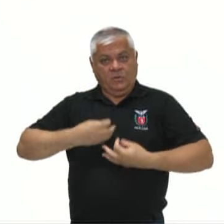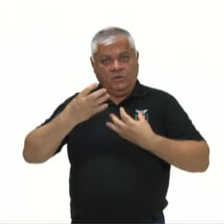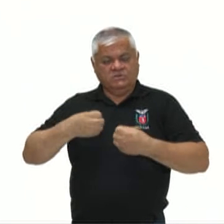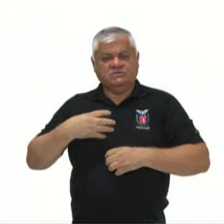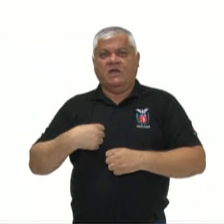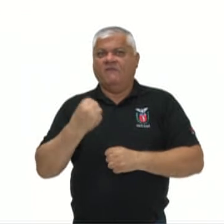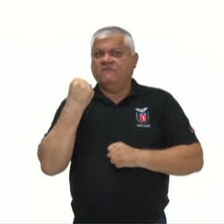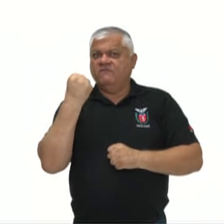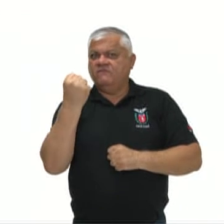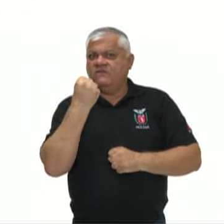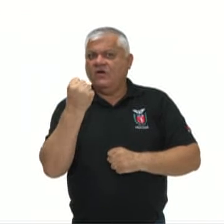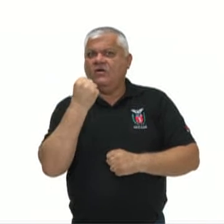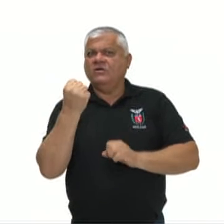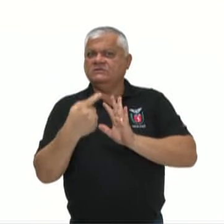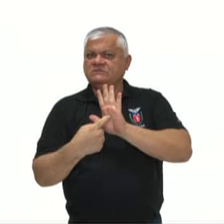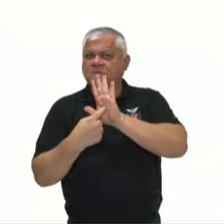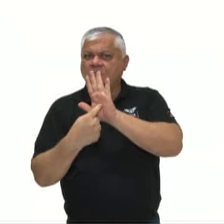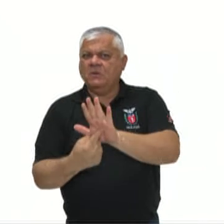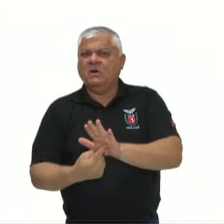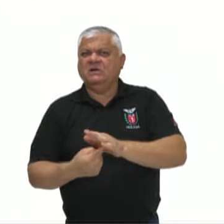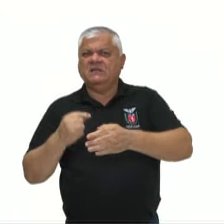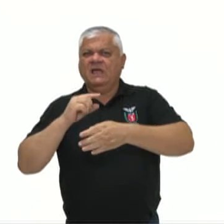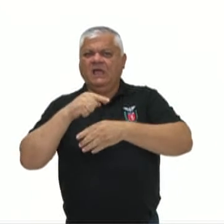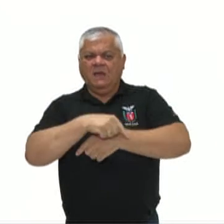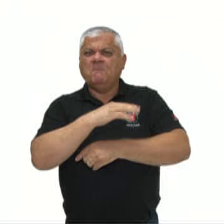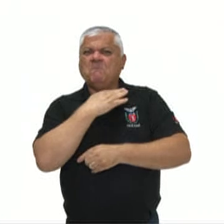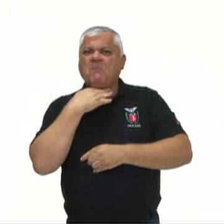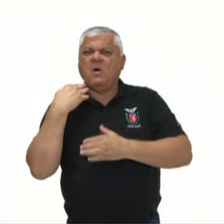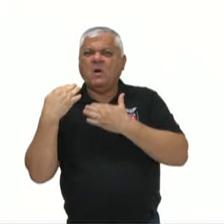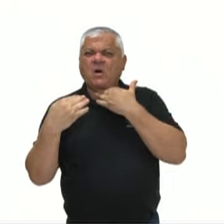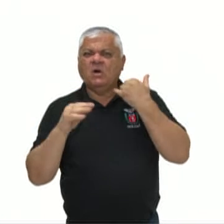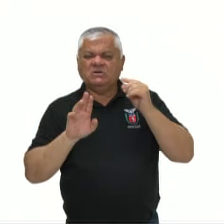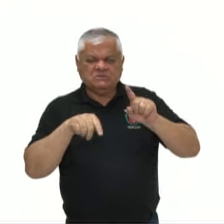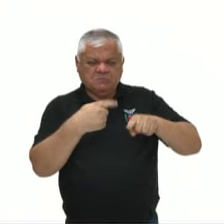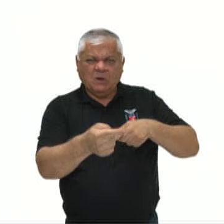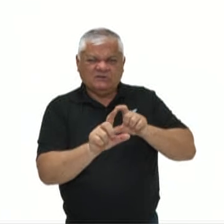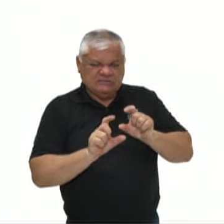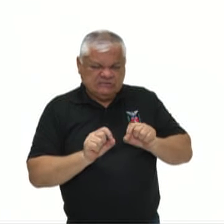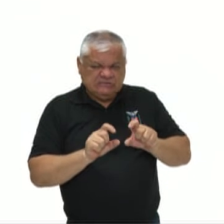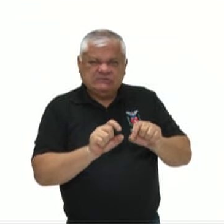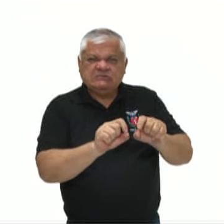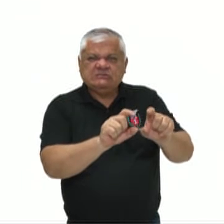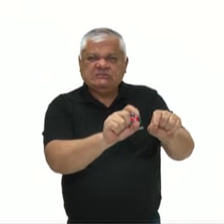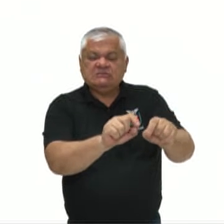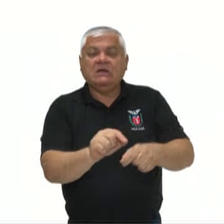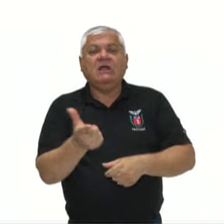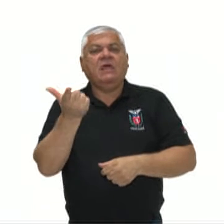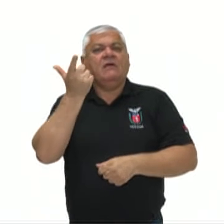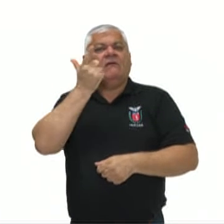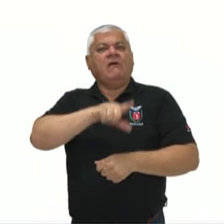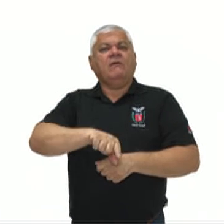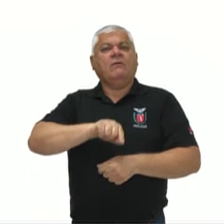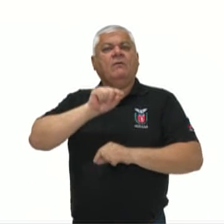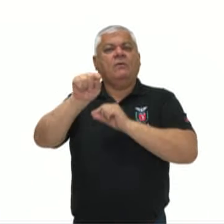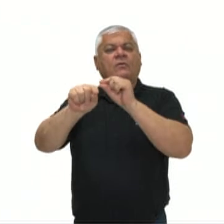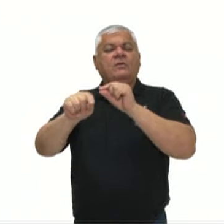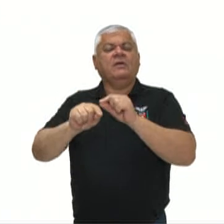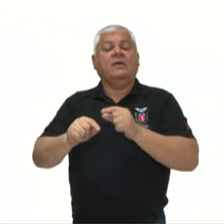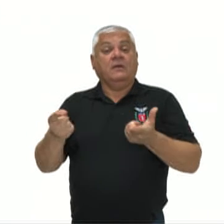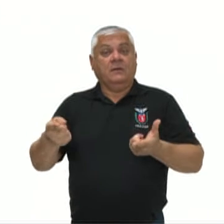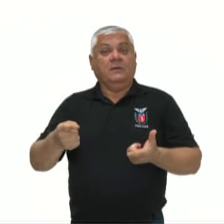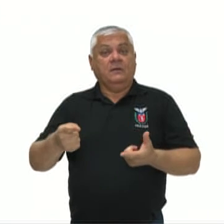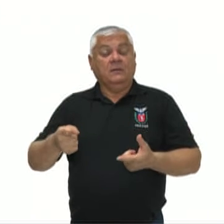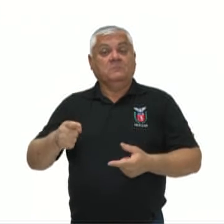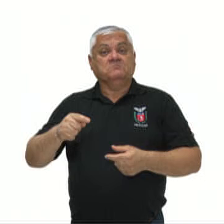que canta a miséria da carne e putrefação rendeu a Augusto dos Anjos o epíteto, o título de poeta da